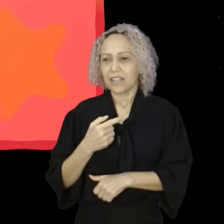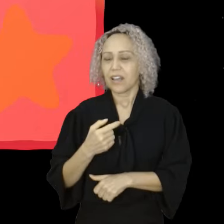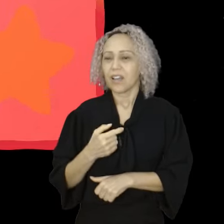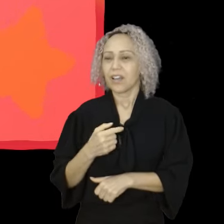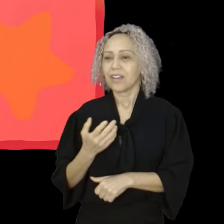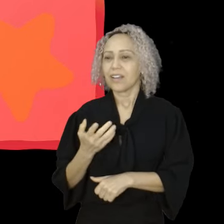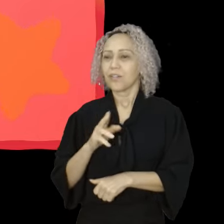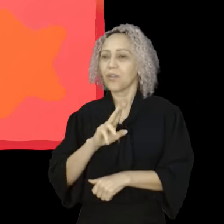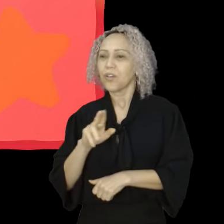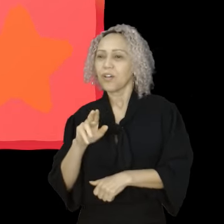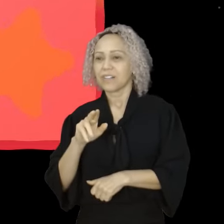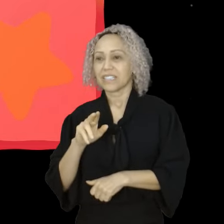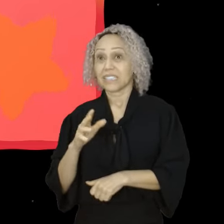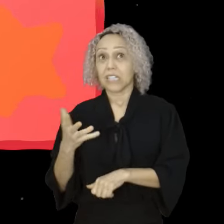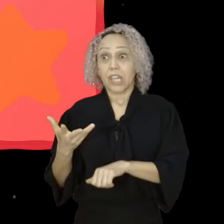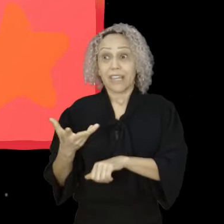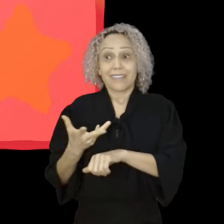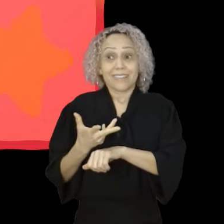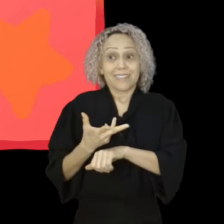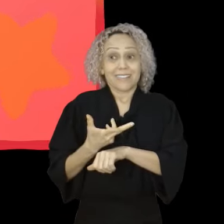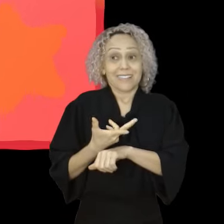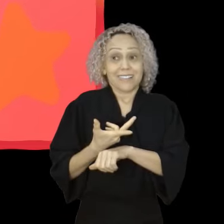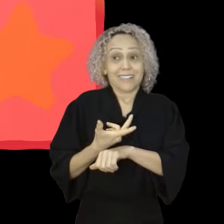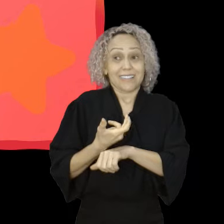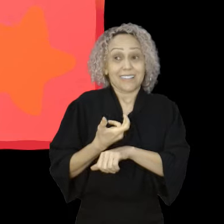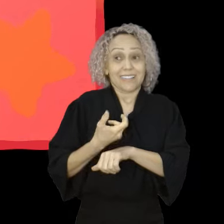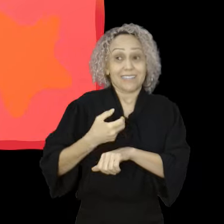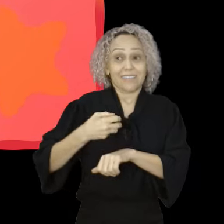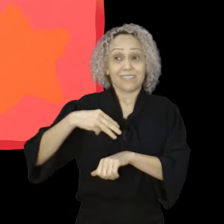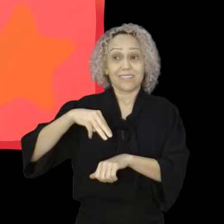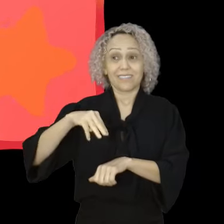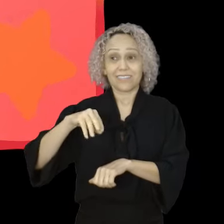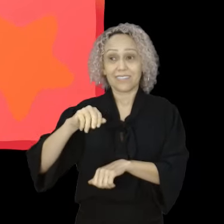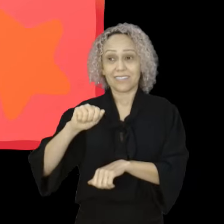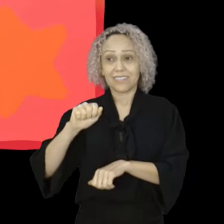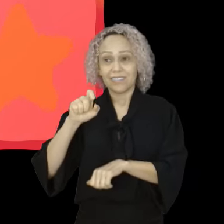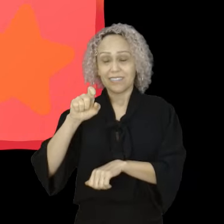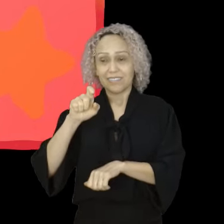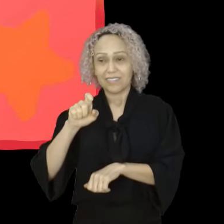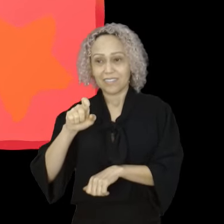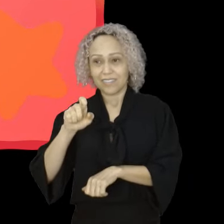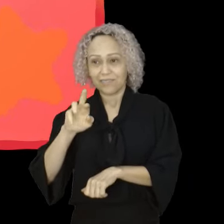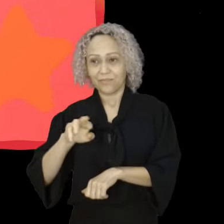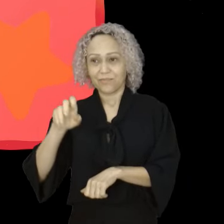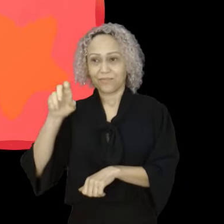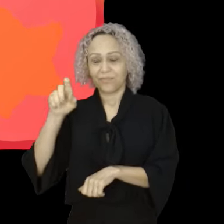Marx. E ele manda avisar. Cortaram uma cebola aqui em casa.